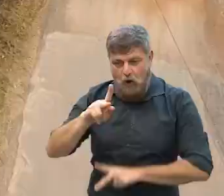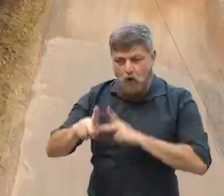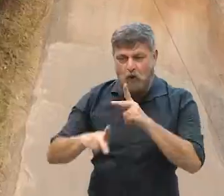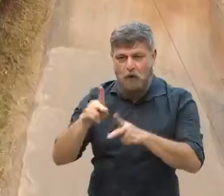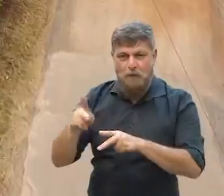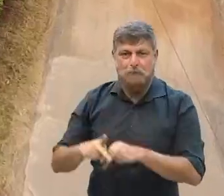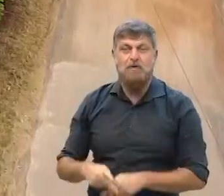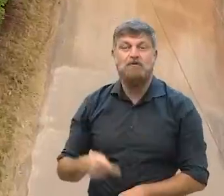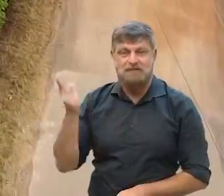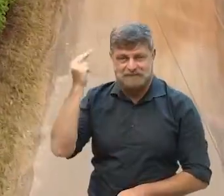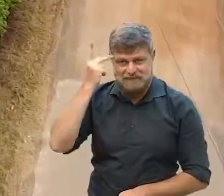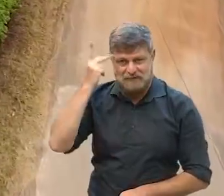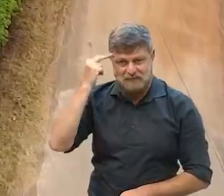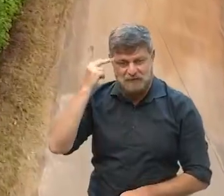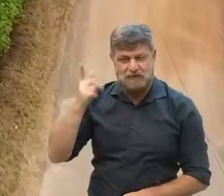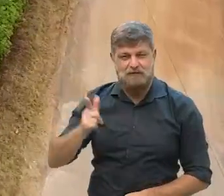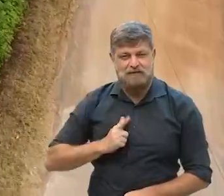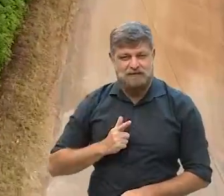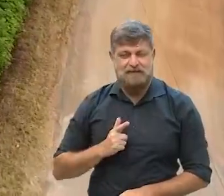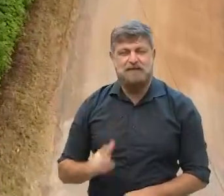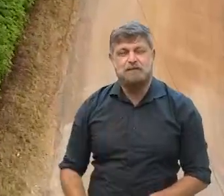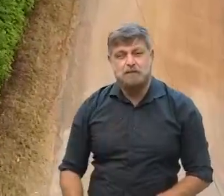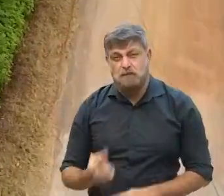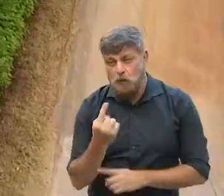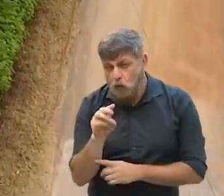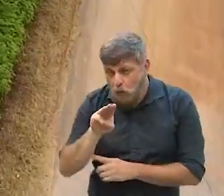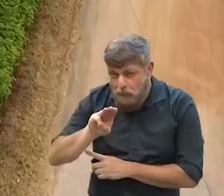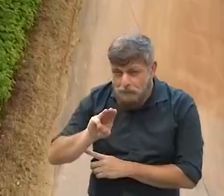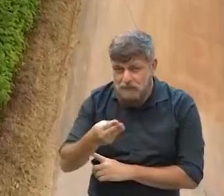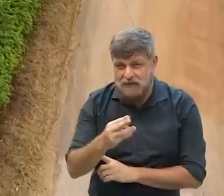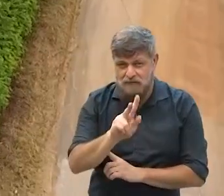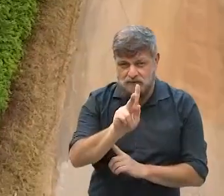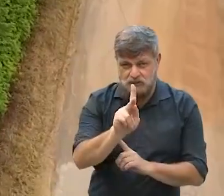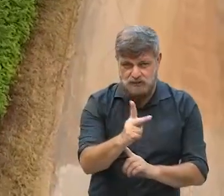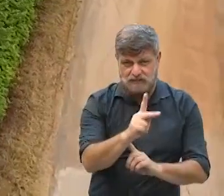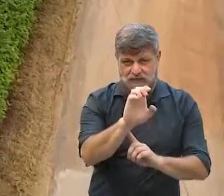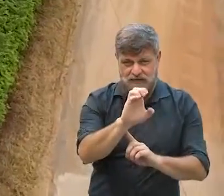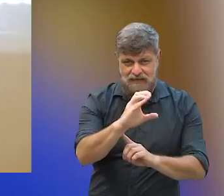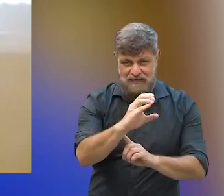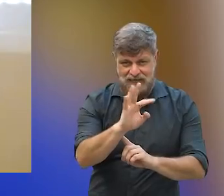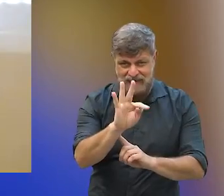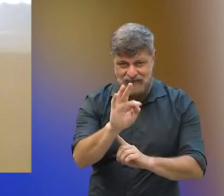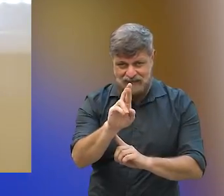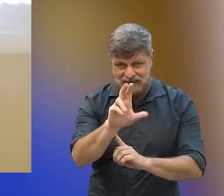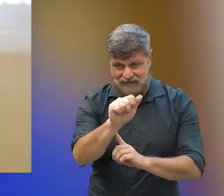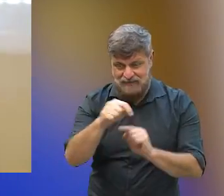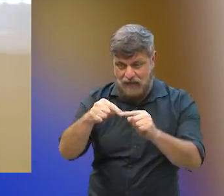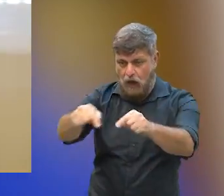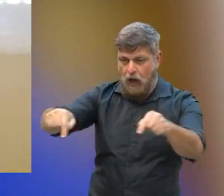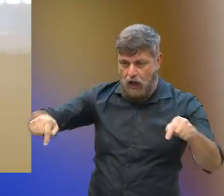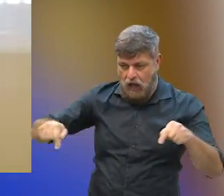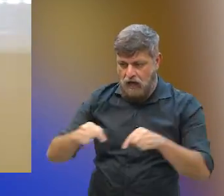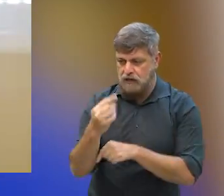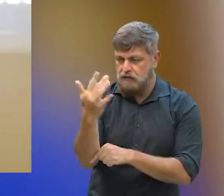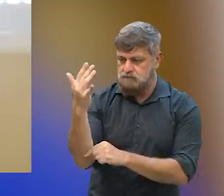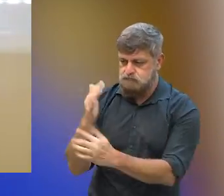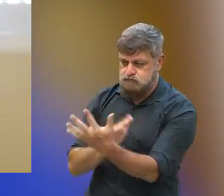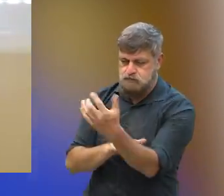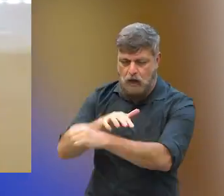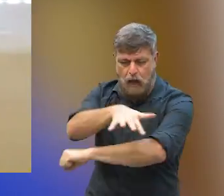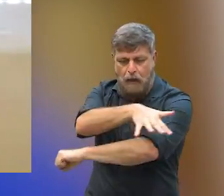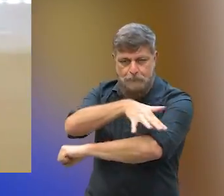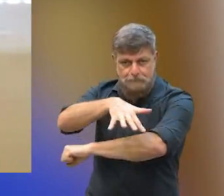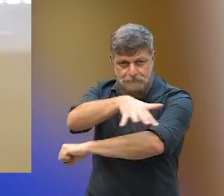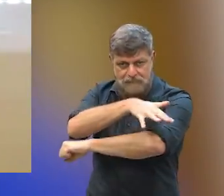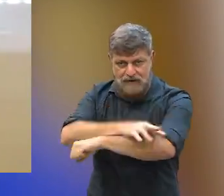paulista. Cerca de 1 milhão de hectares está no interior de unidades de conservação, né, de parques,